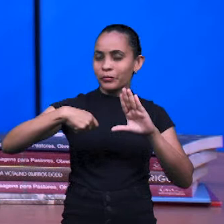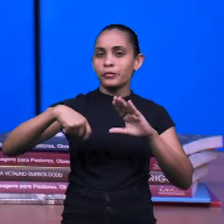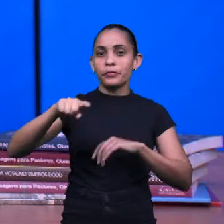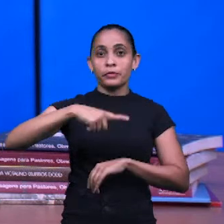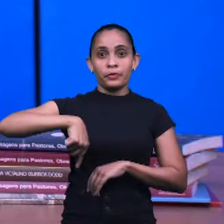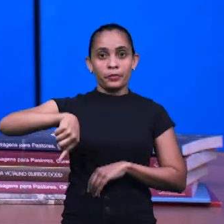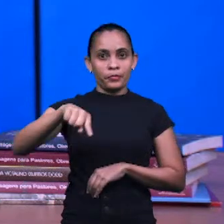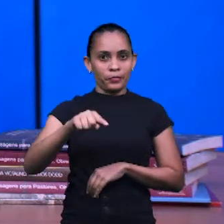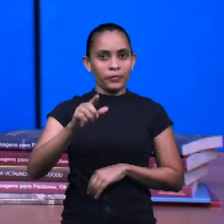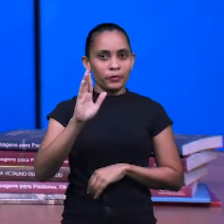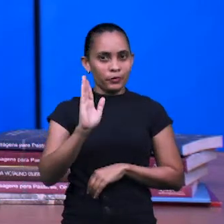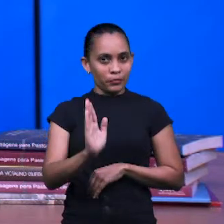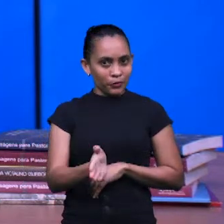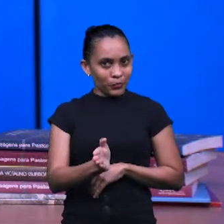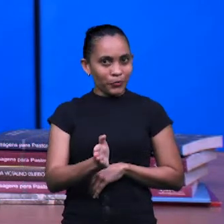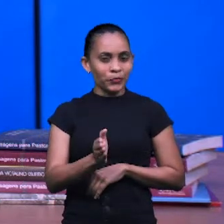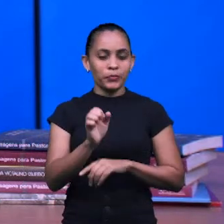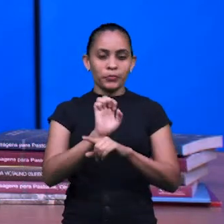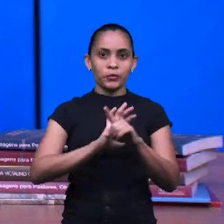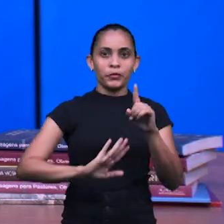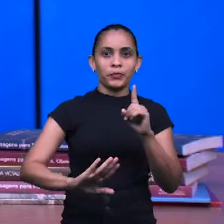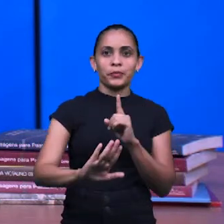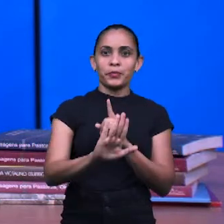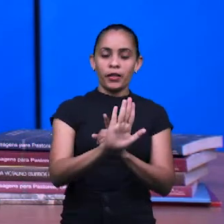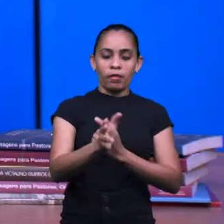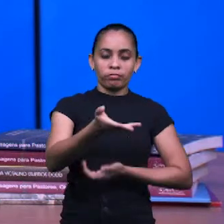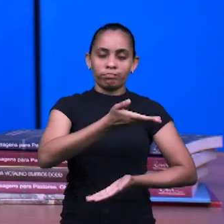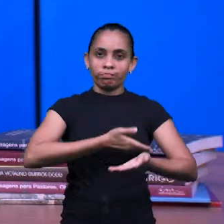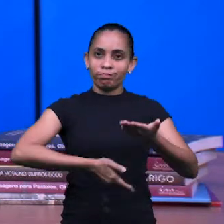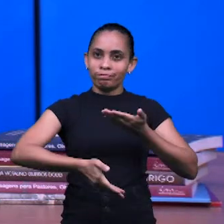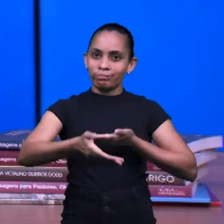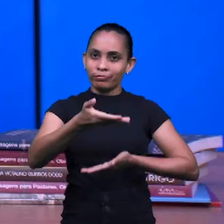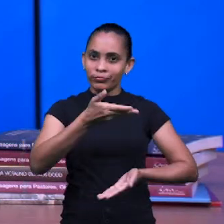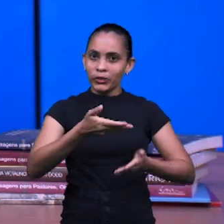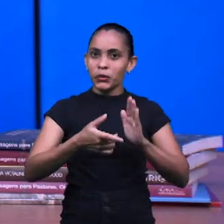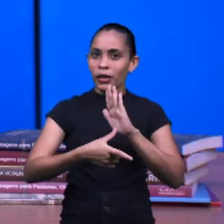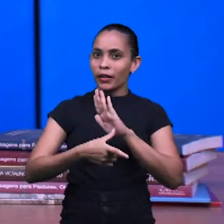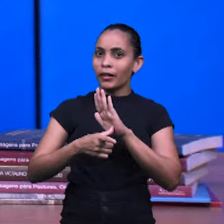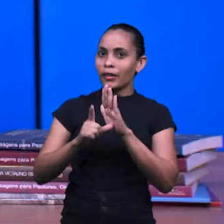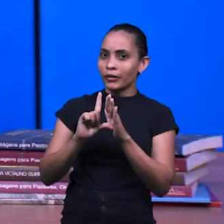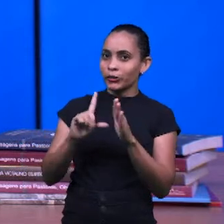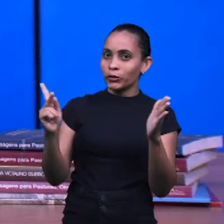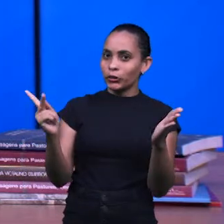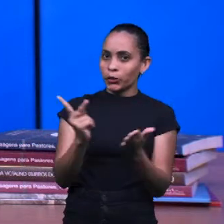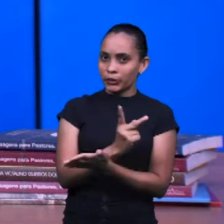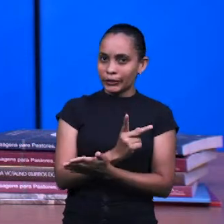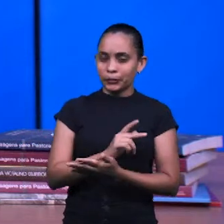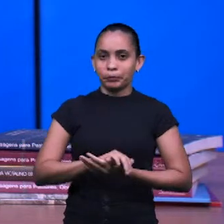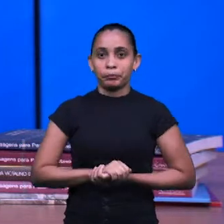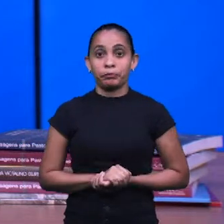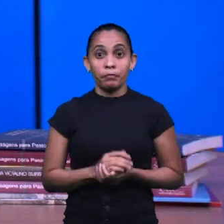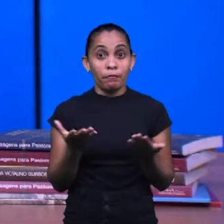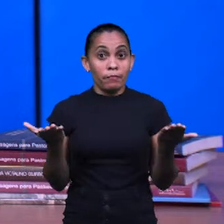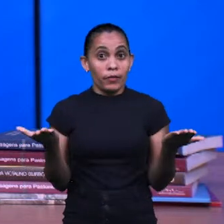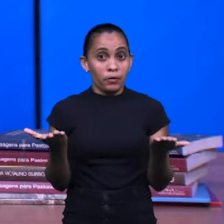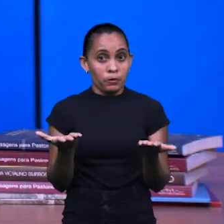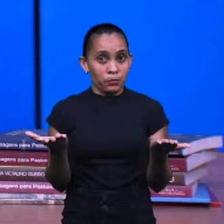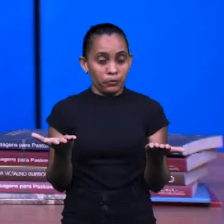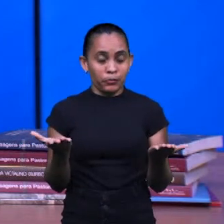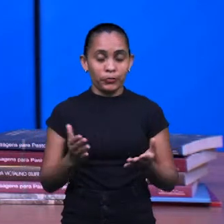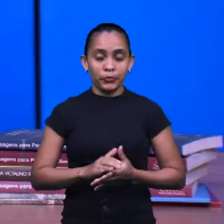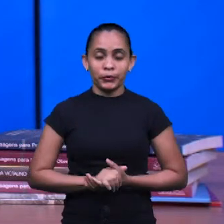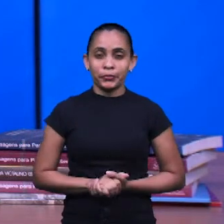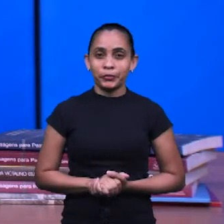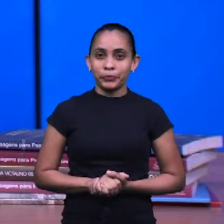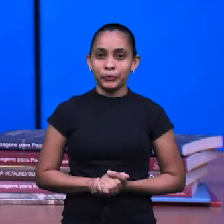nossos irmãos já participam da Escola Bíblica desde mais cedo, antes de ela acontecer. E nós vamos então